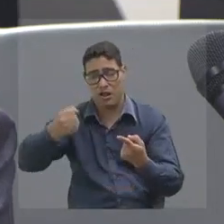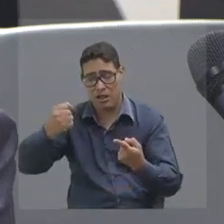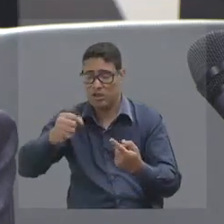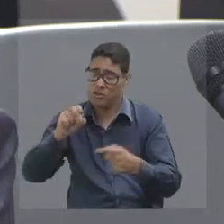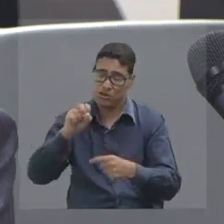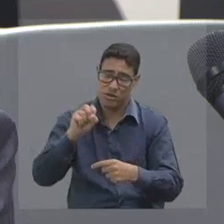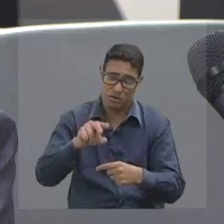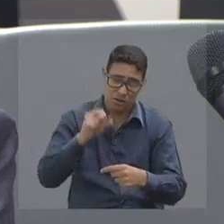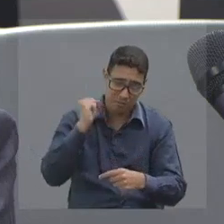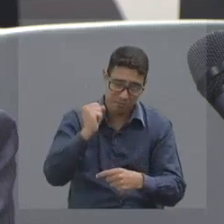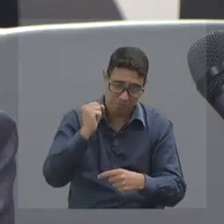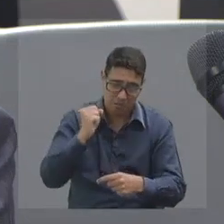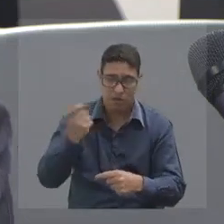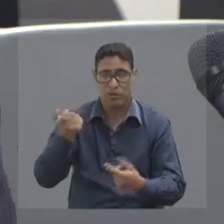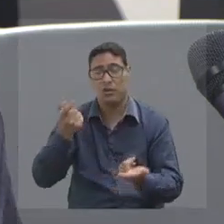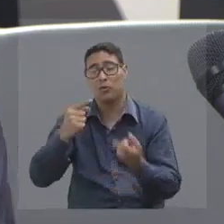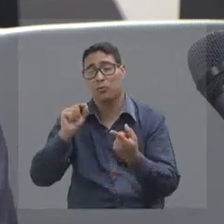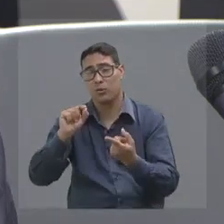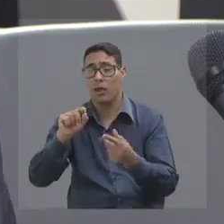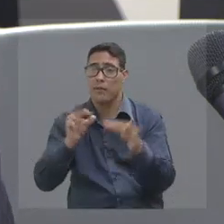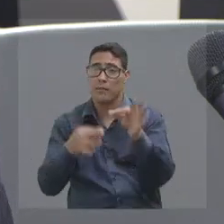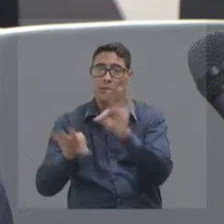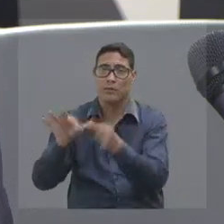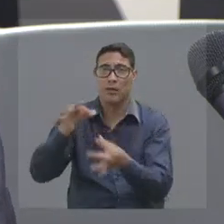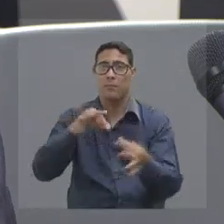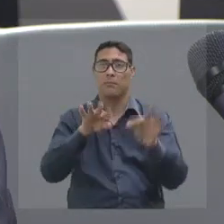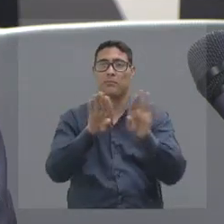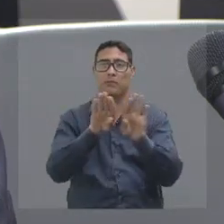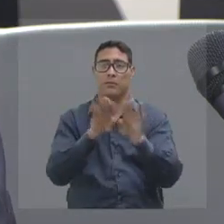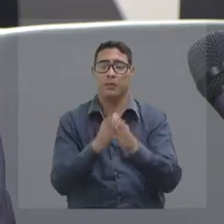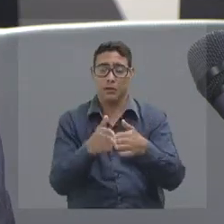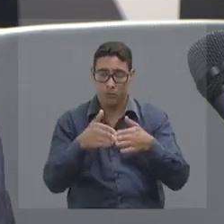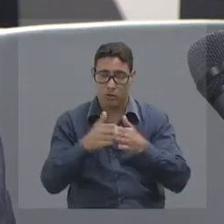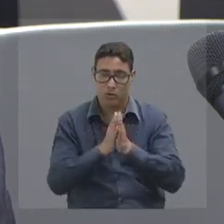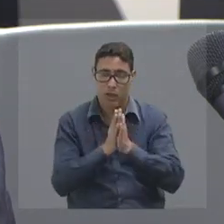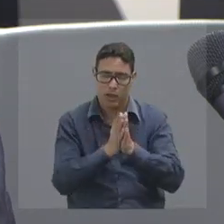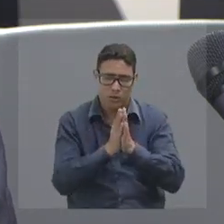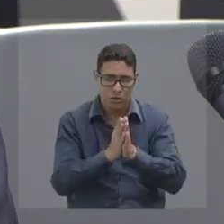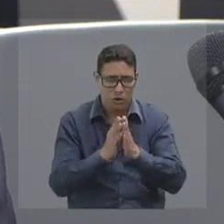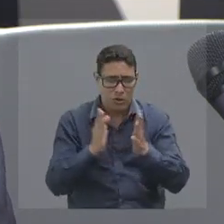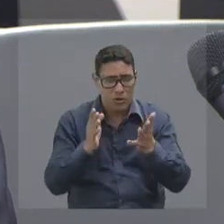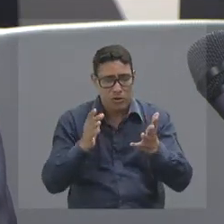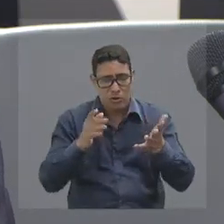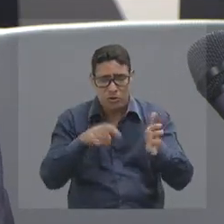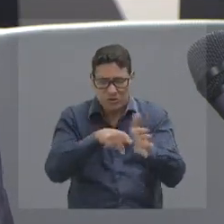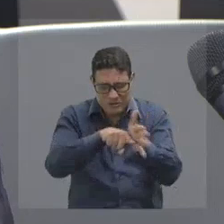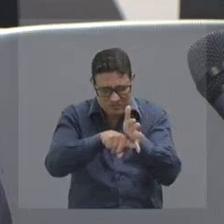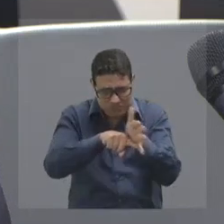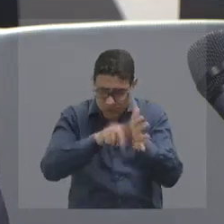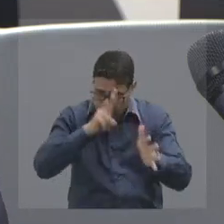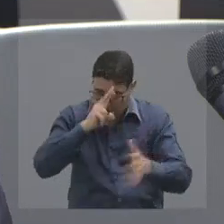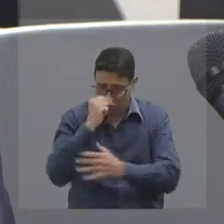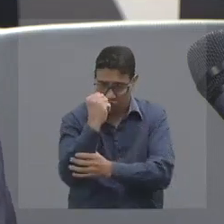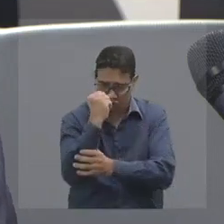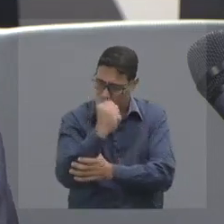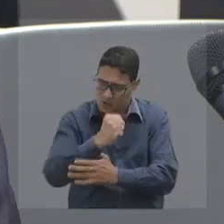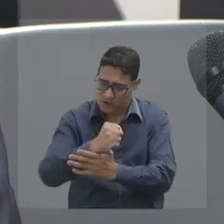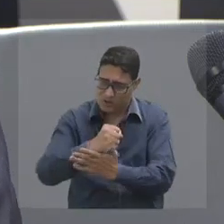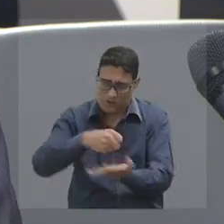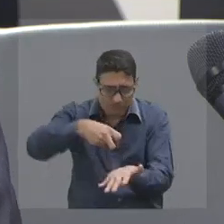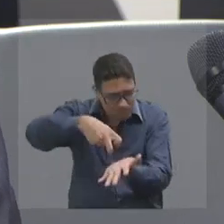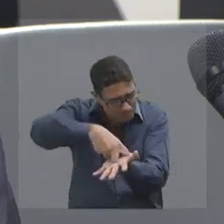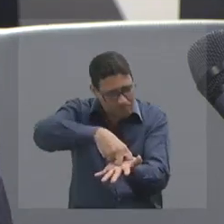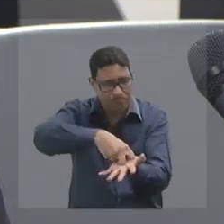queremos saber secretária um avanço forte nessa fiscalização e punição forte para quem